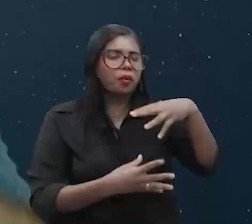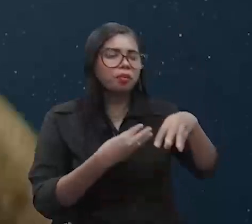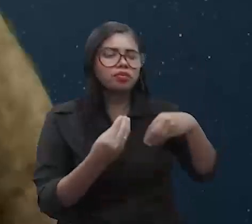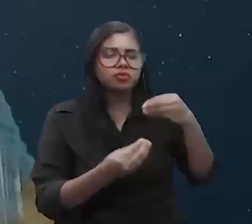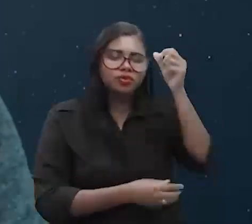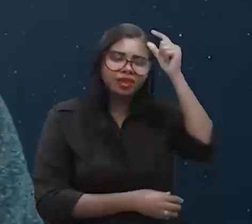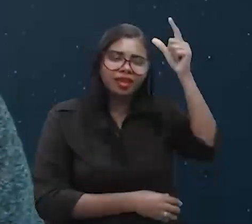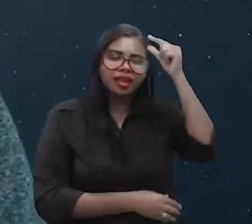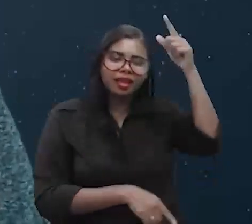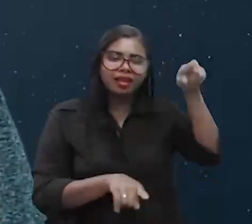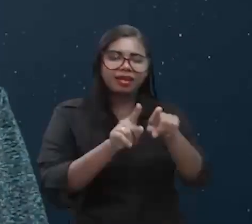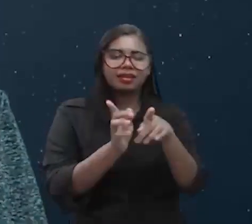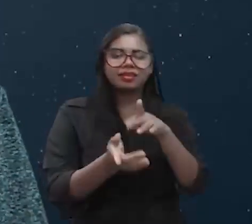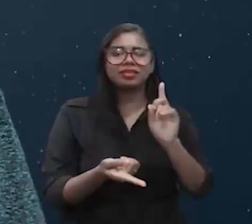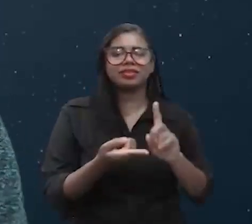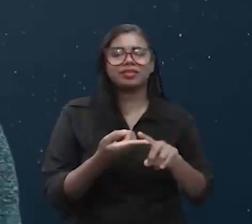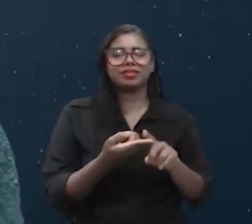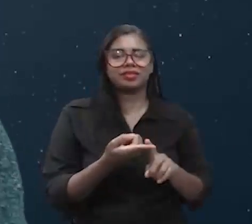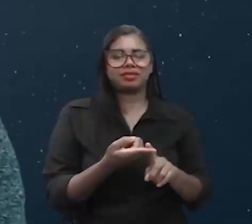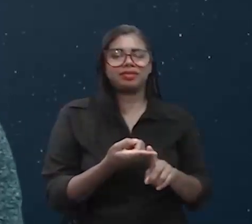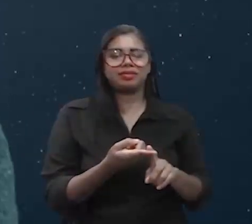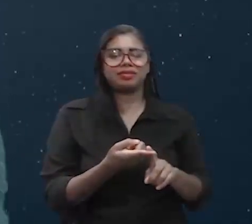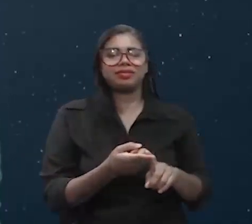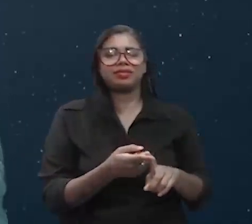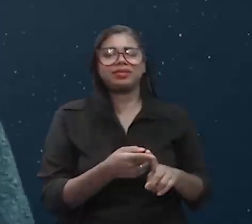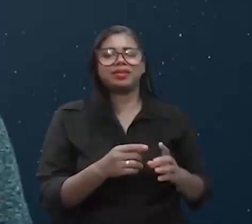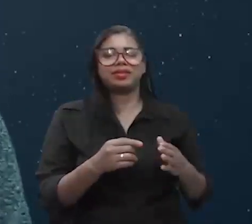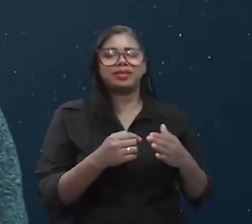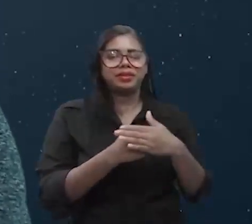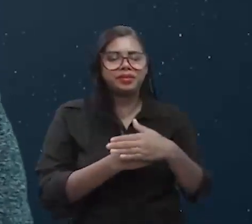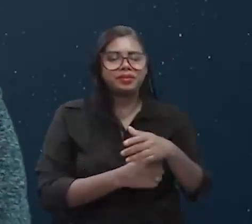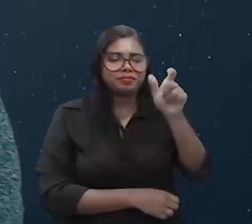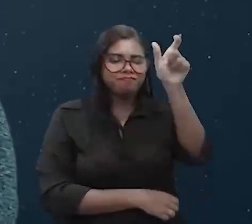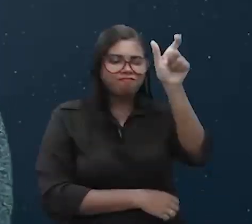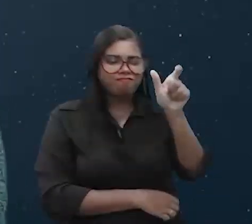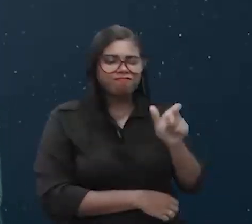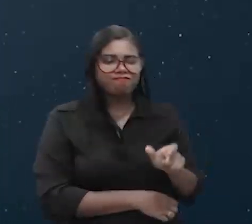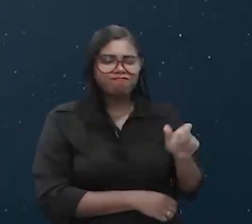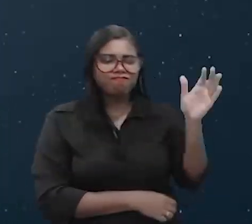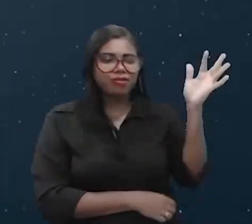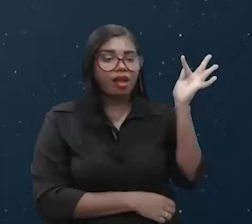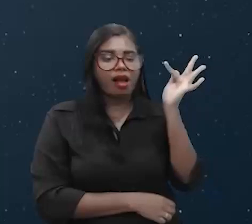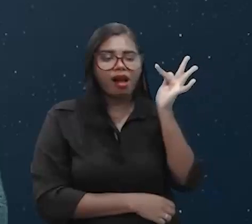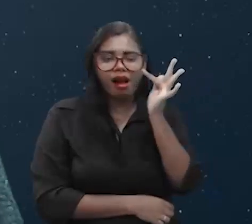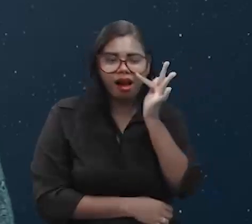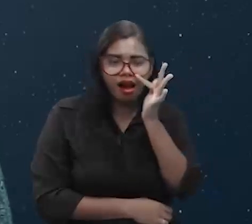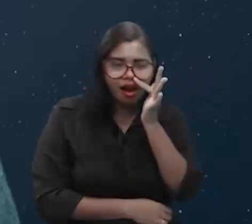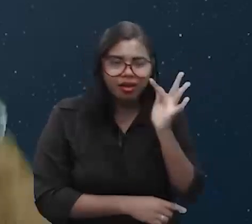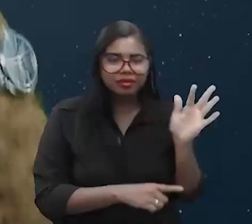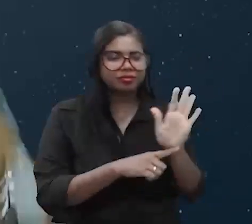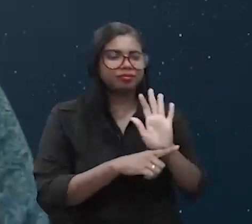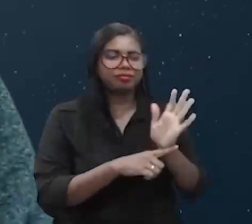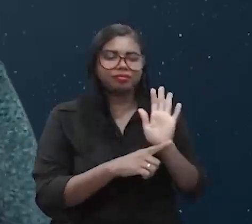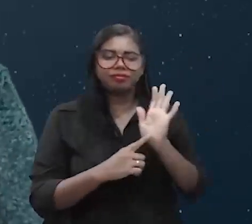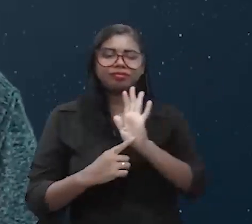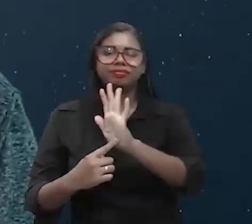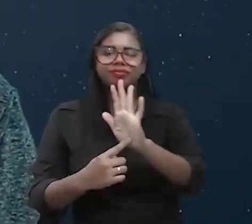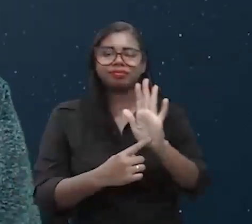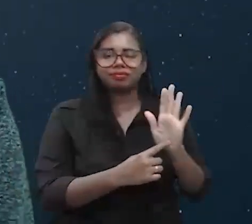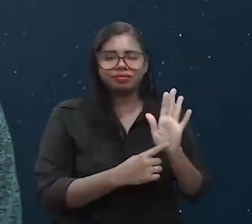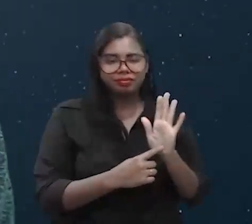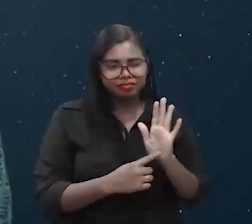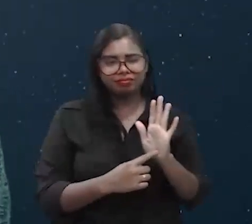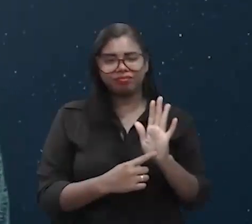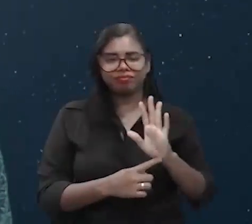um personagem impressionante, impressionante. Quem não tiver tempo de ler o livro, veja o filme Triste Fim de Policarpo Quaresma, uma produção brasileira muito bem